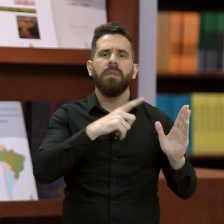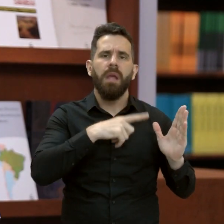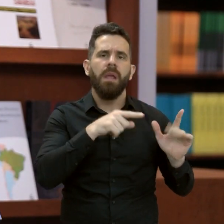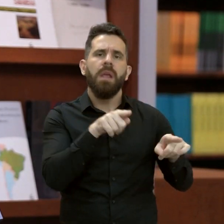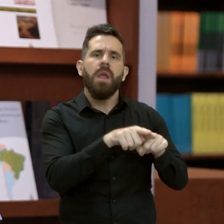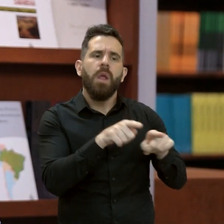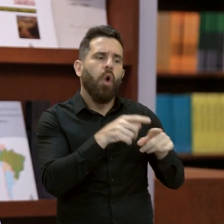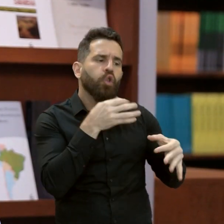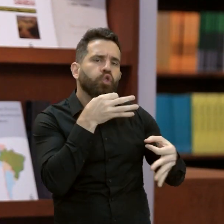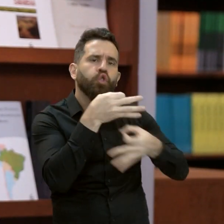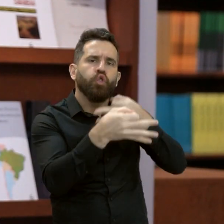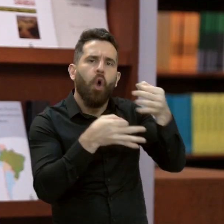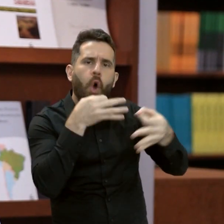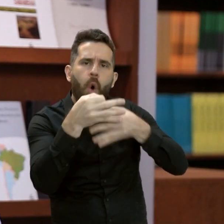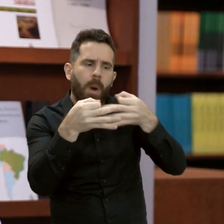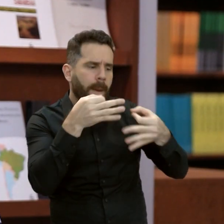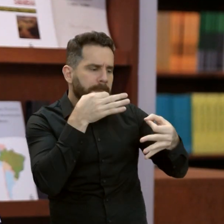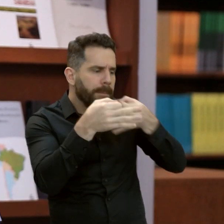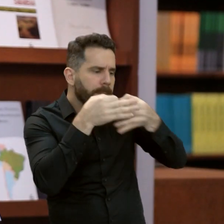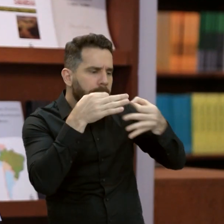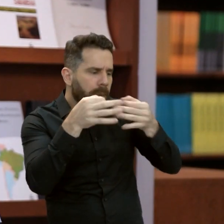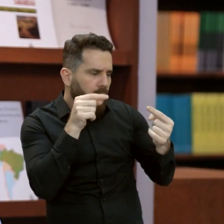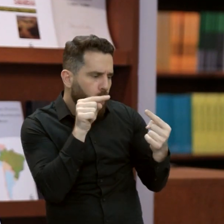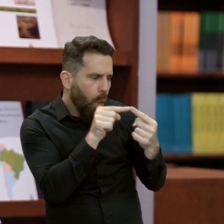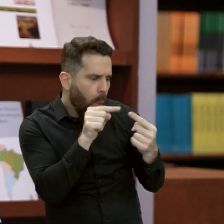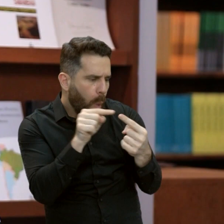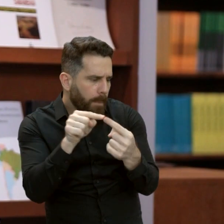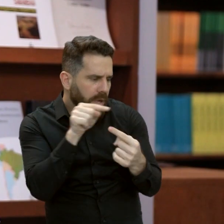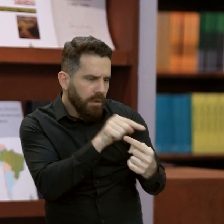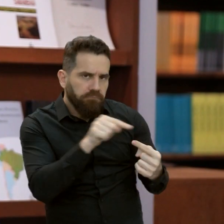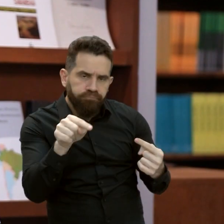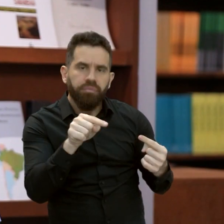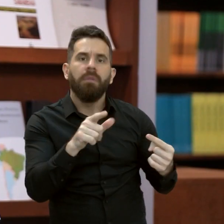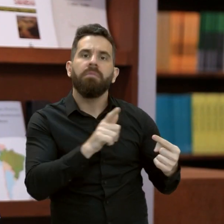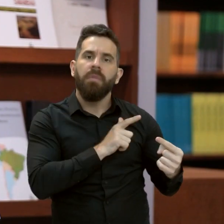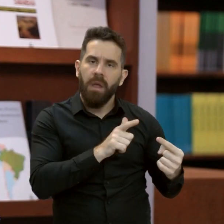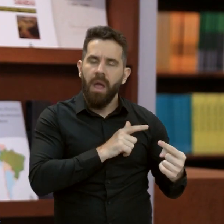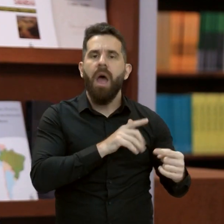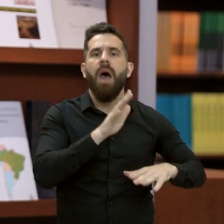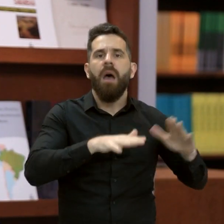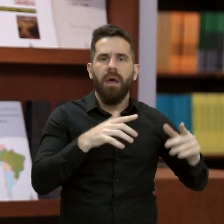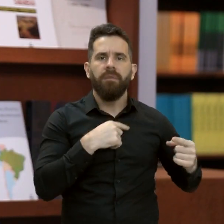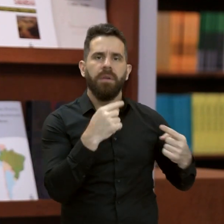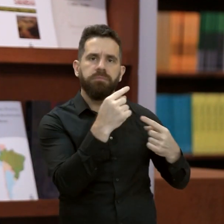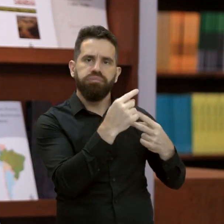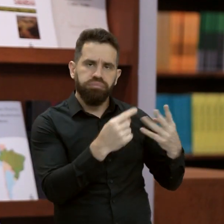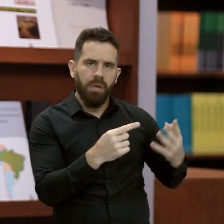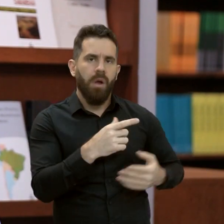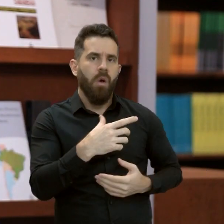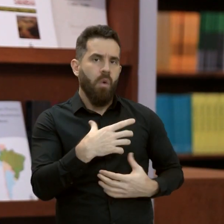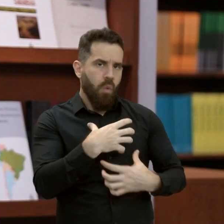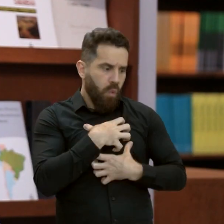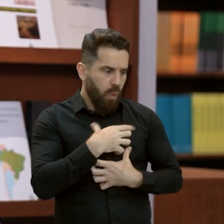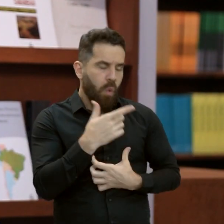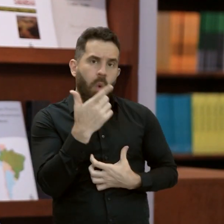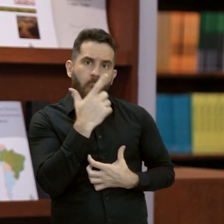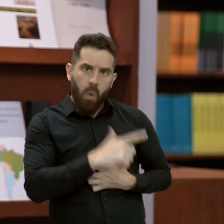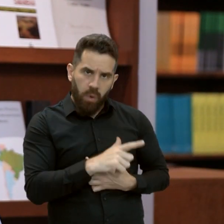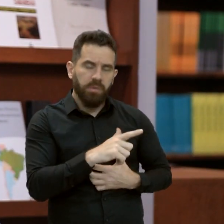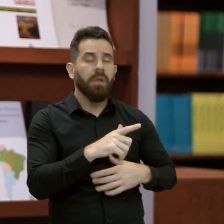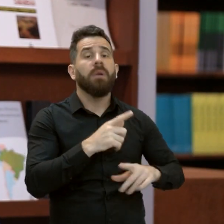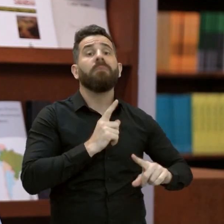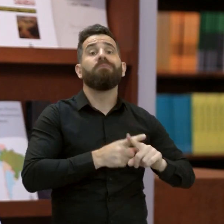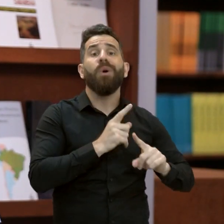palavra. Em algum momento de forma mais declarada, em outro momento de forma encoberta, velada, porque está na